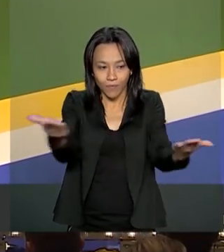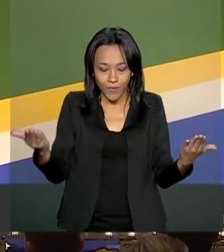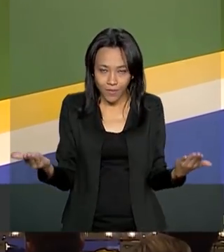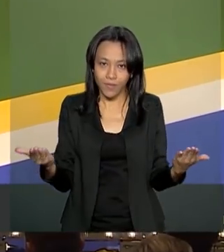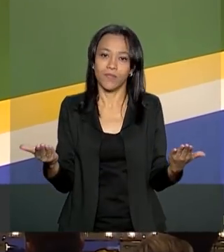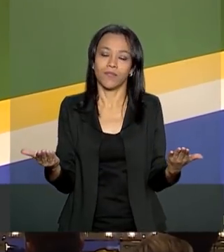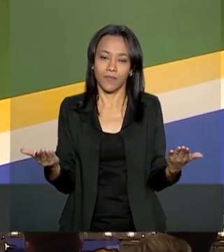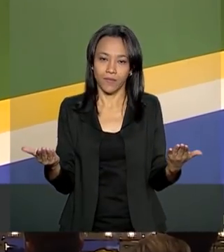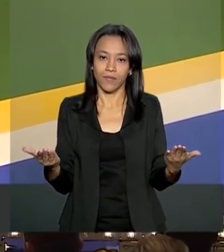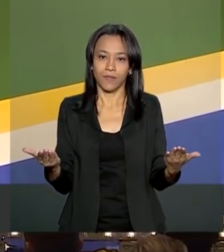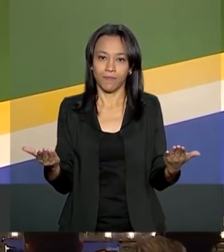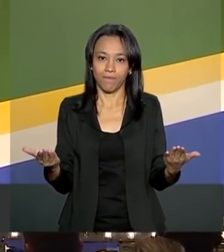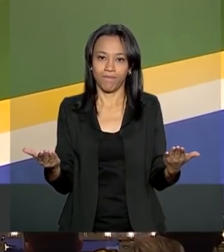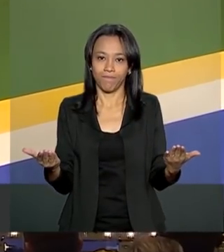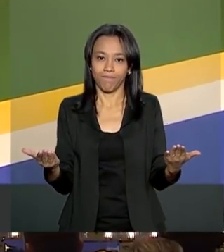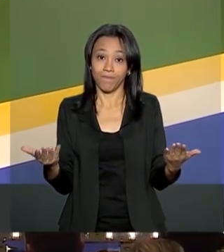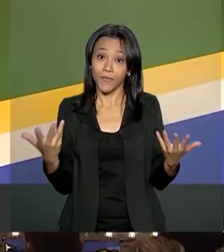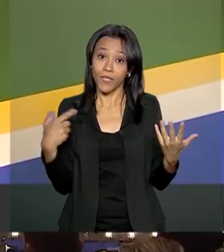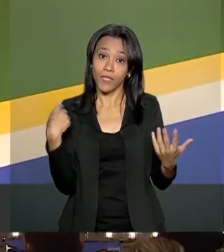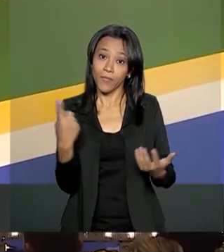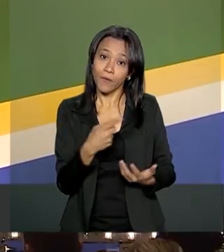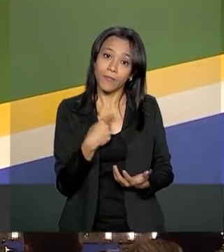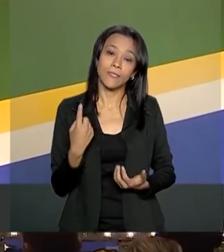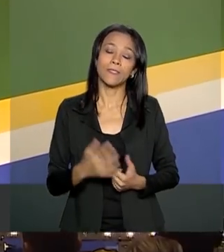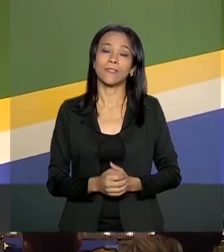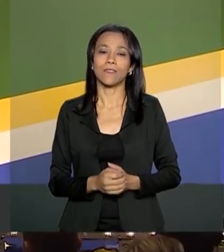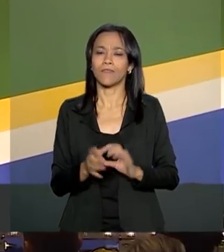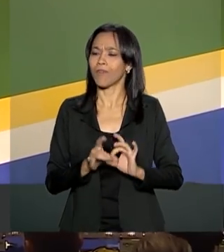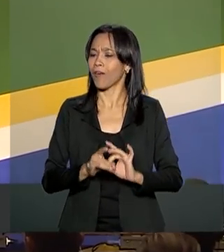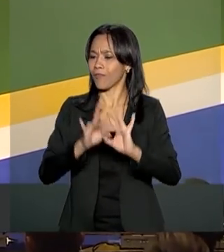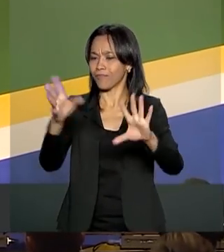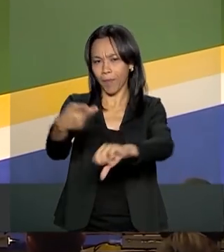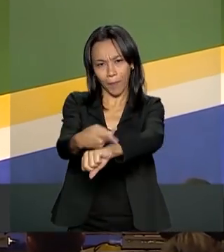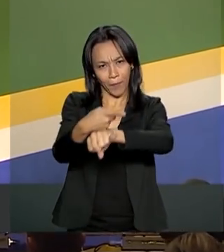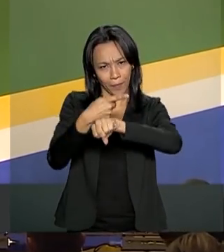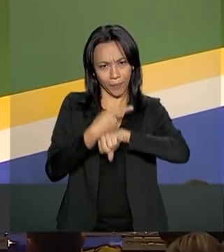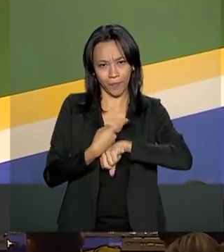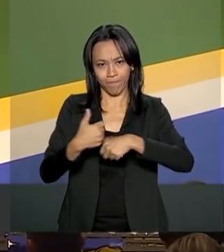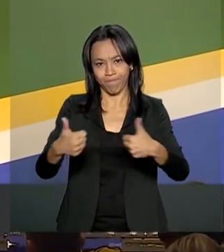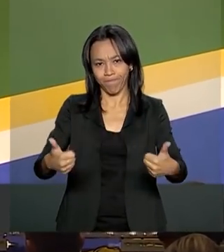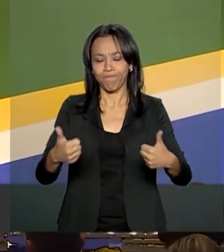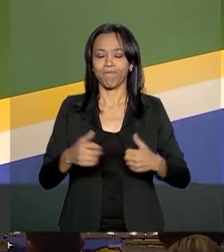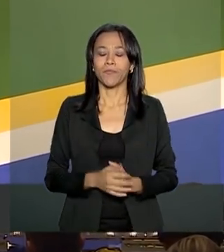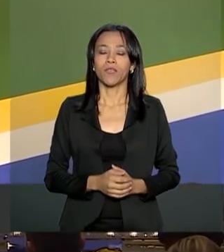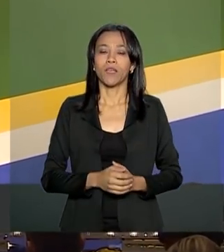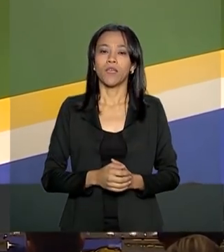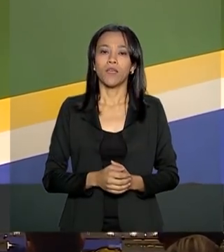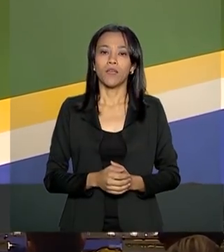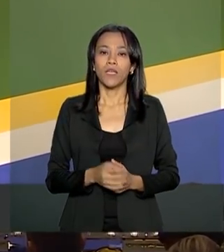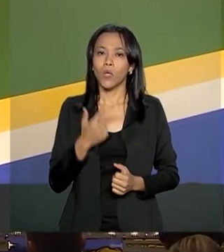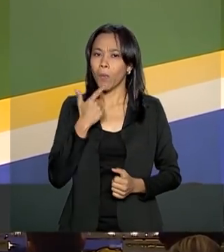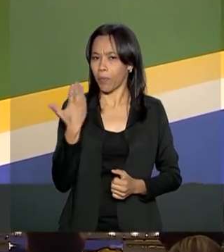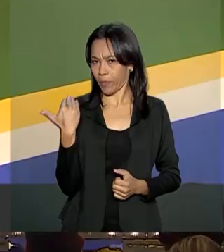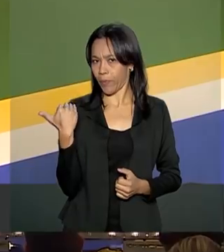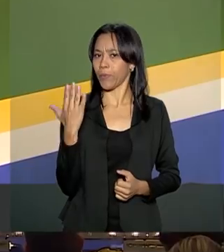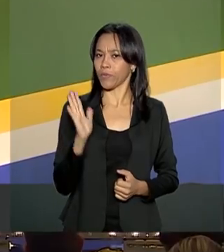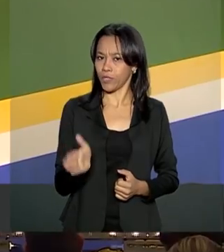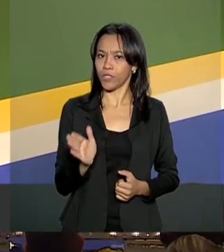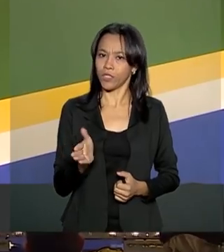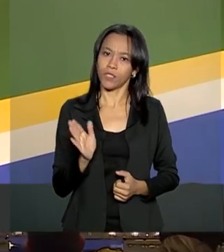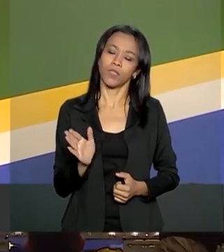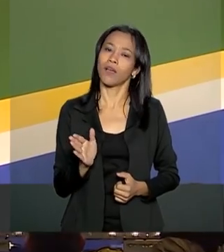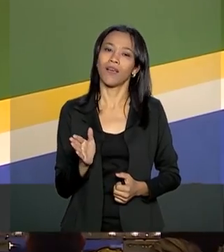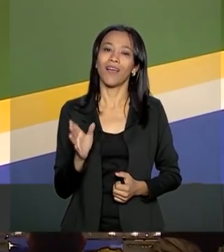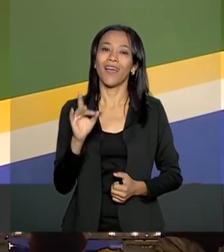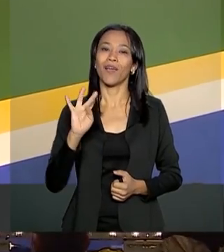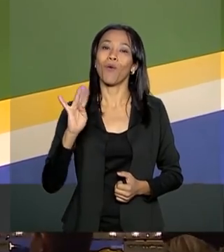senhores e estamos à disposição. E como há pouco, né, nos tornamos